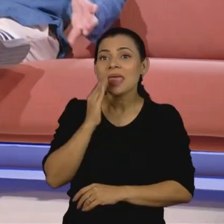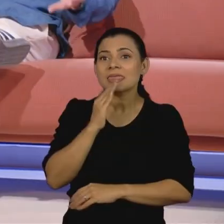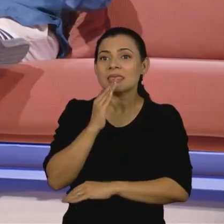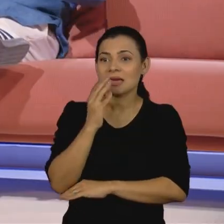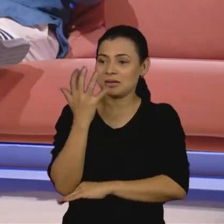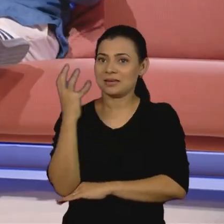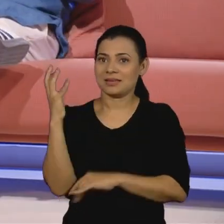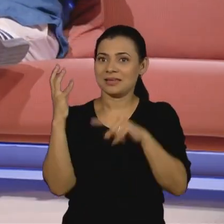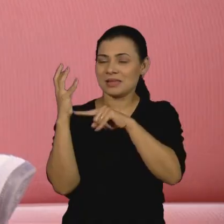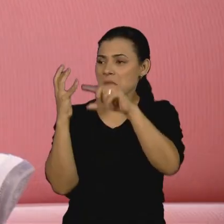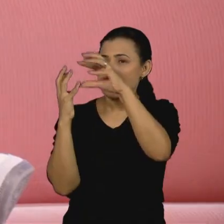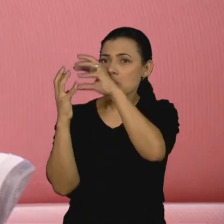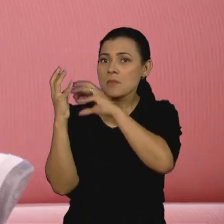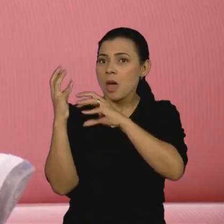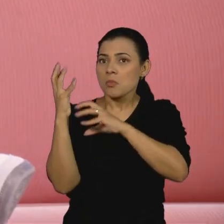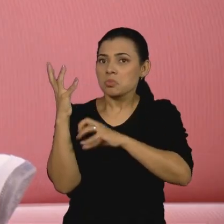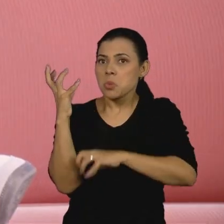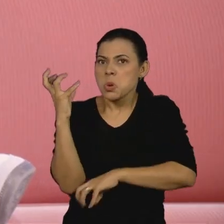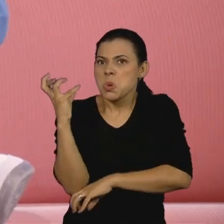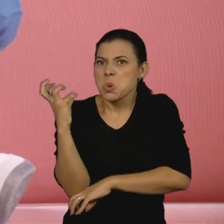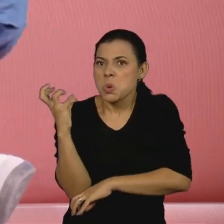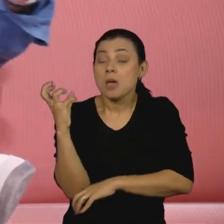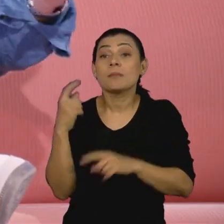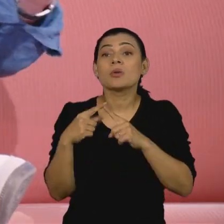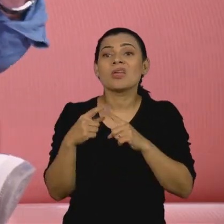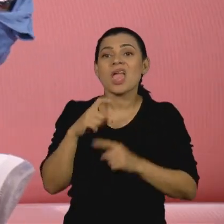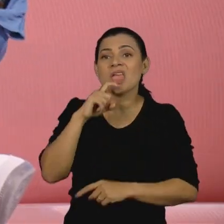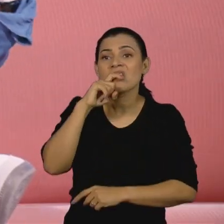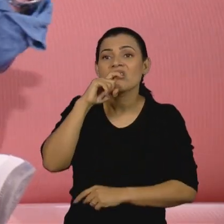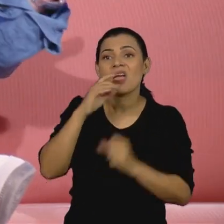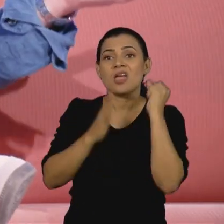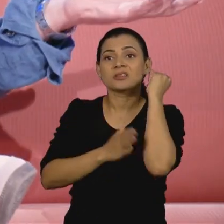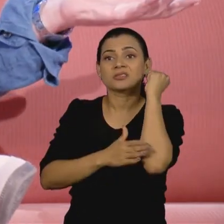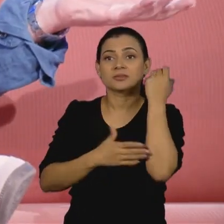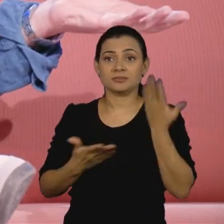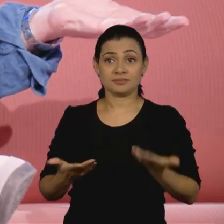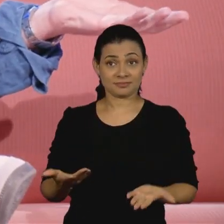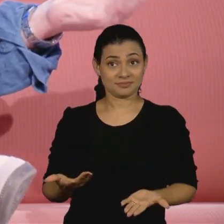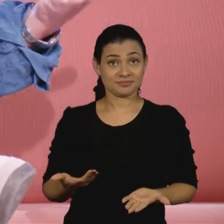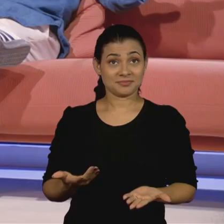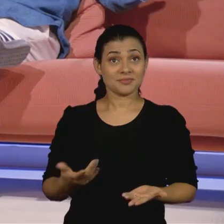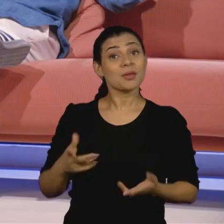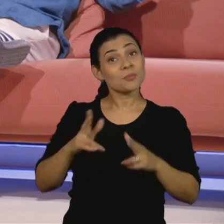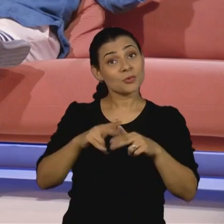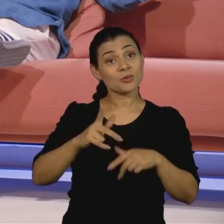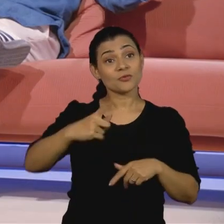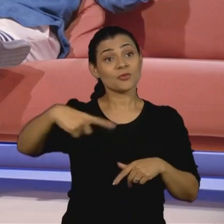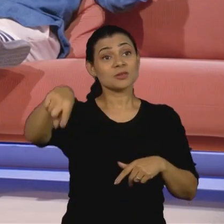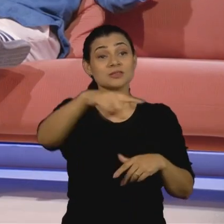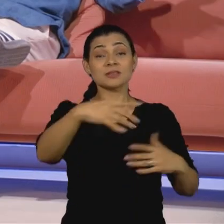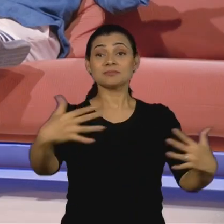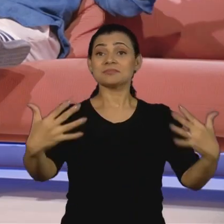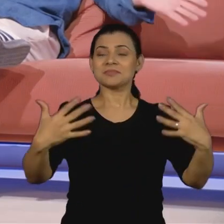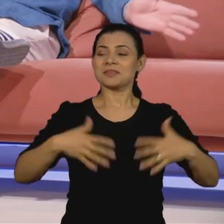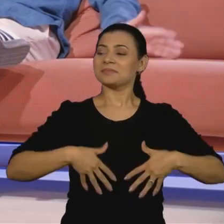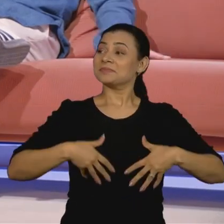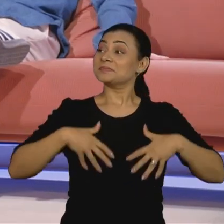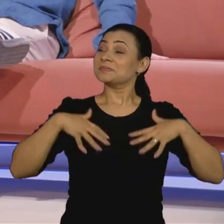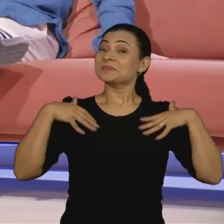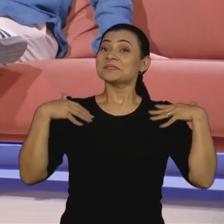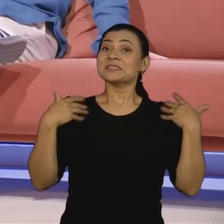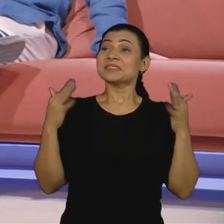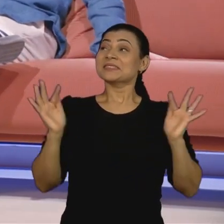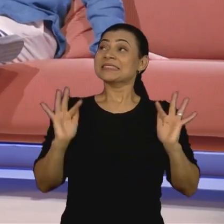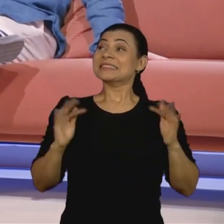É porque é inveja, né? É inveja. E eu tô achando que eu tô, gente... Vocês estão me fazendo me sentir que eu tô comendo a bola aqui, né?